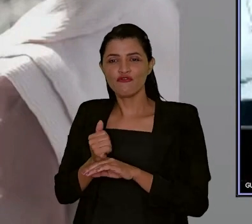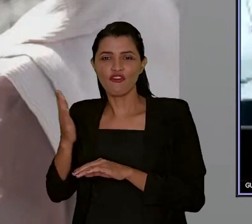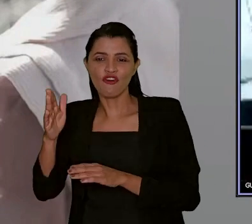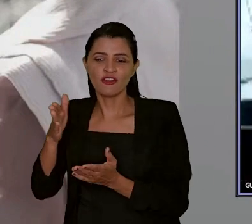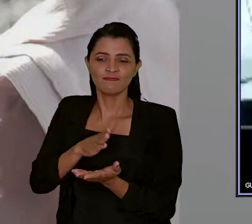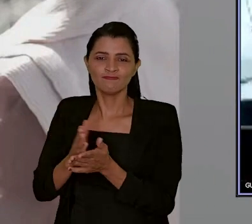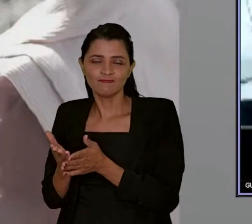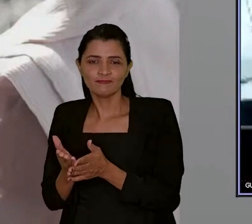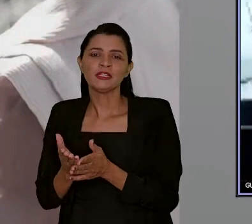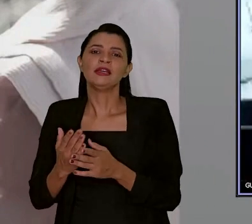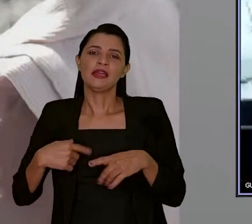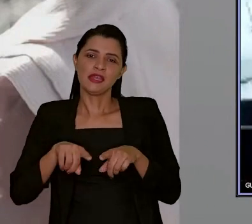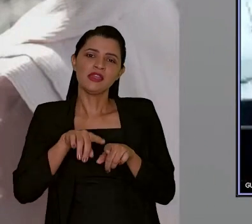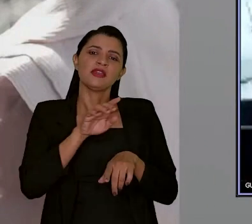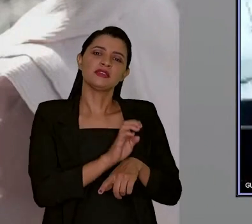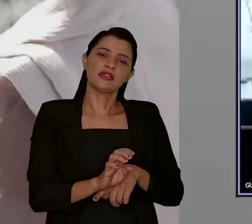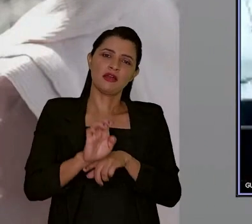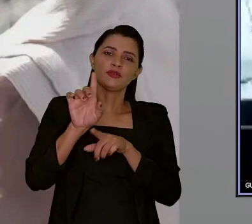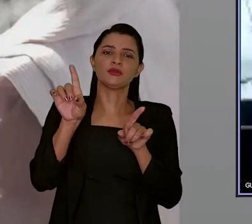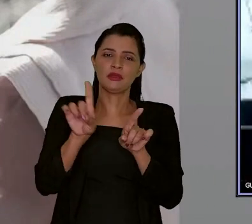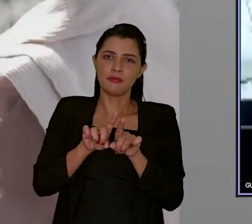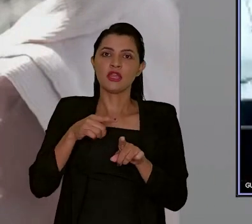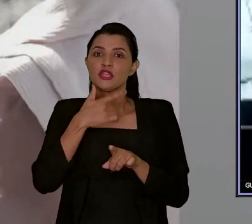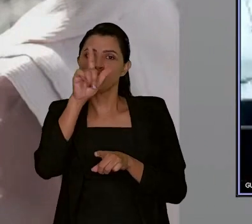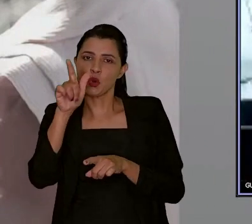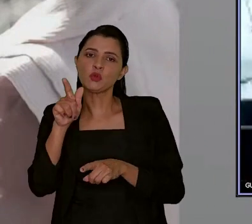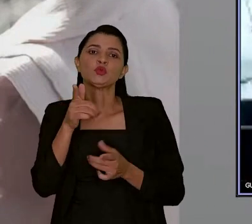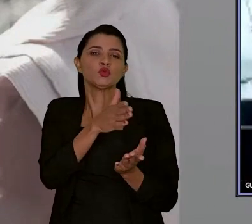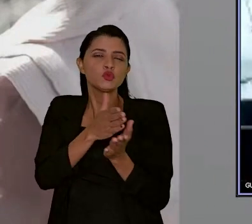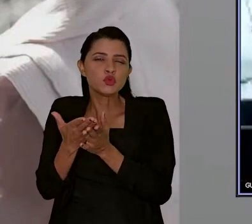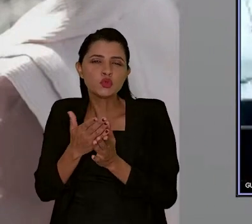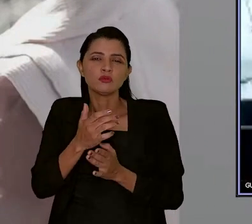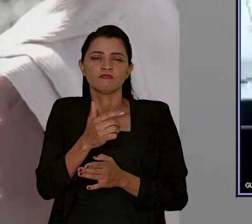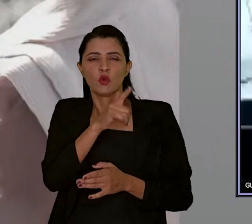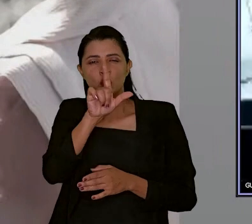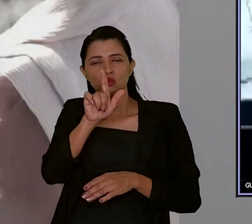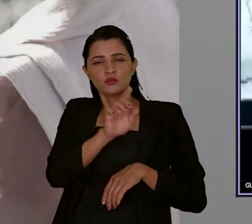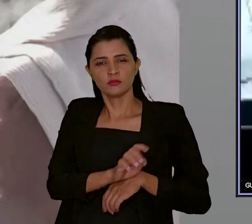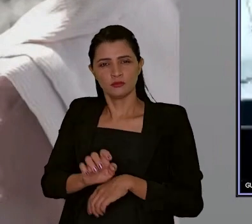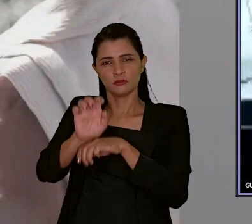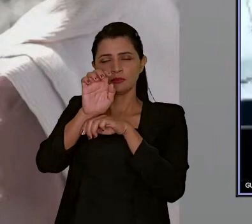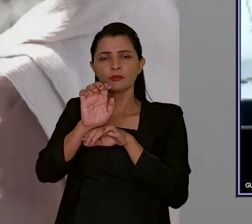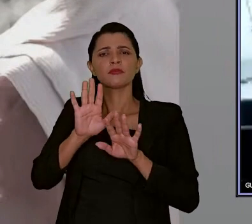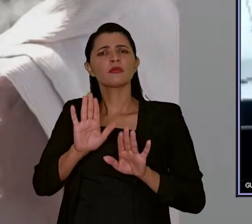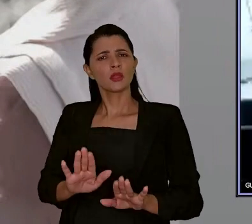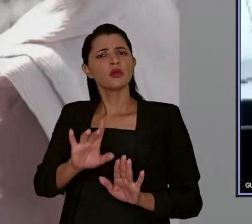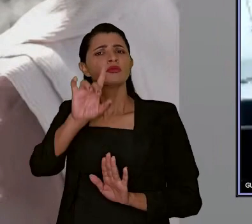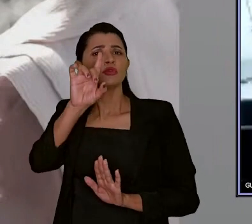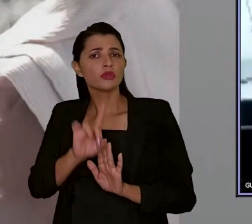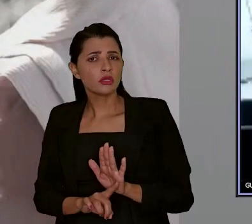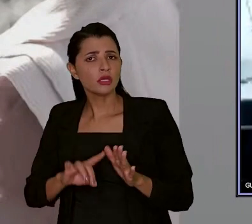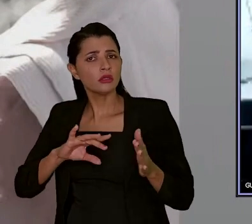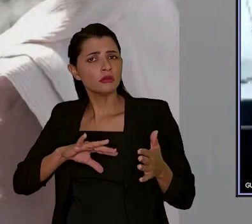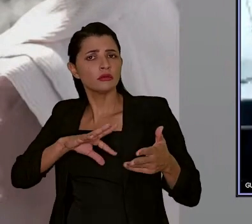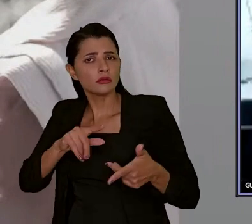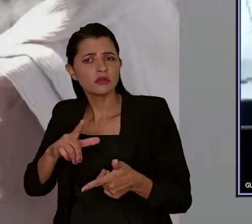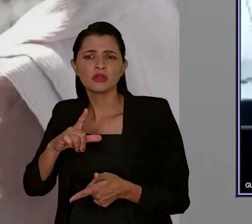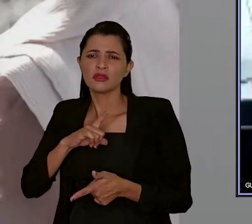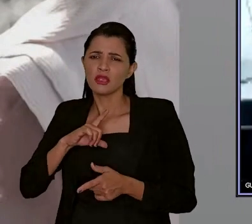das fronteiras desses outros estados. O direito internacional ele tem